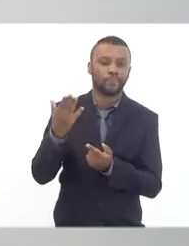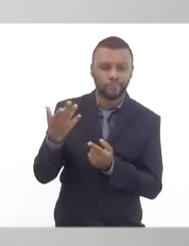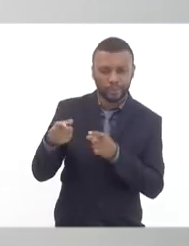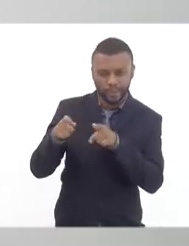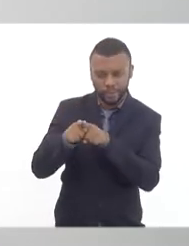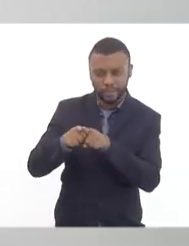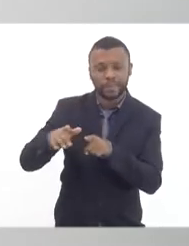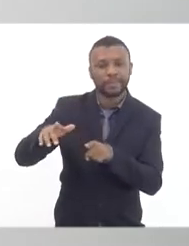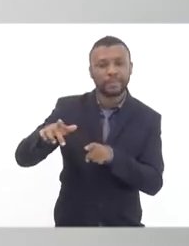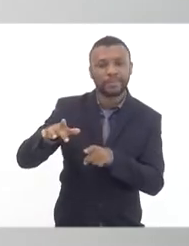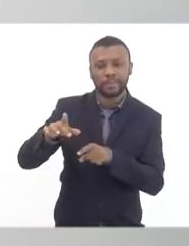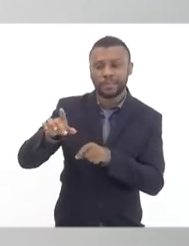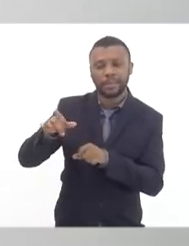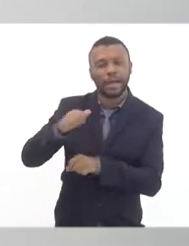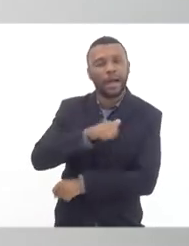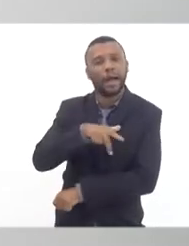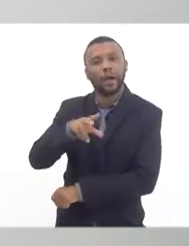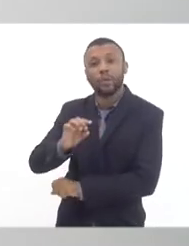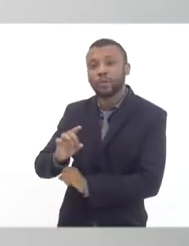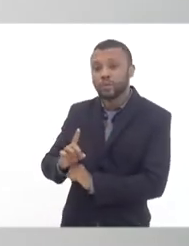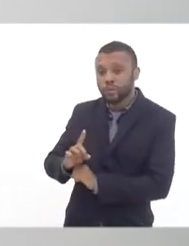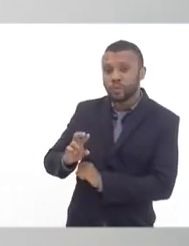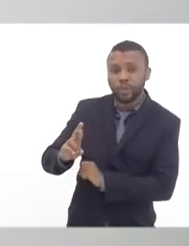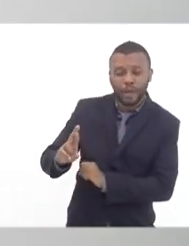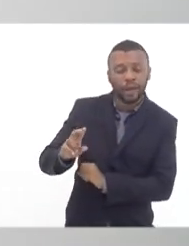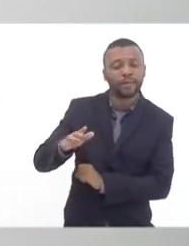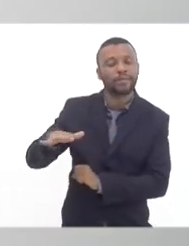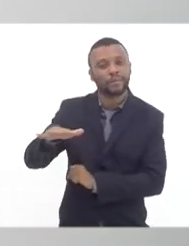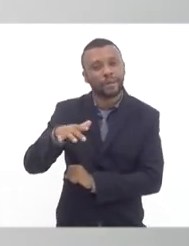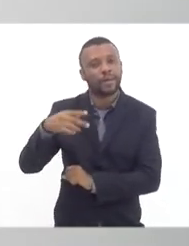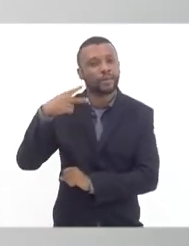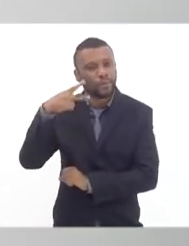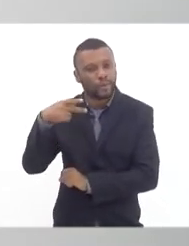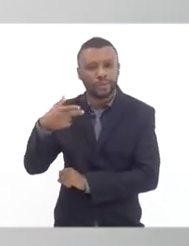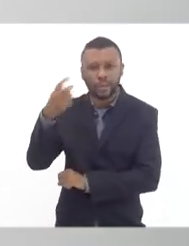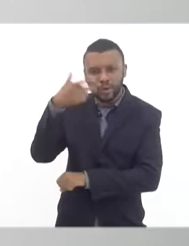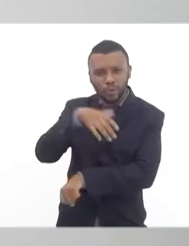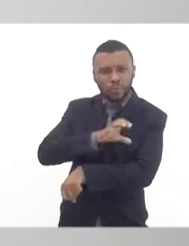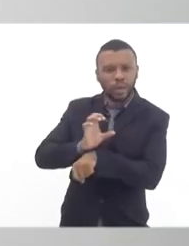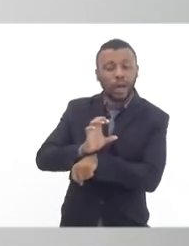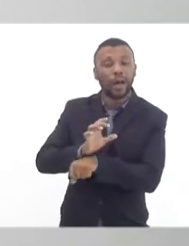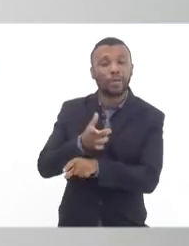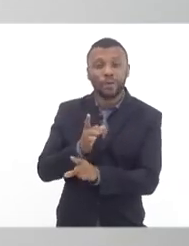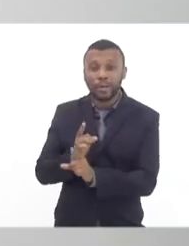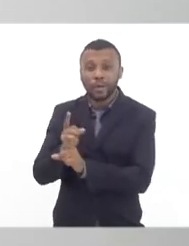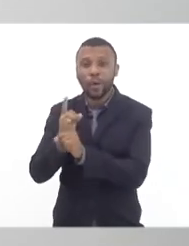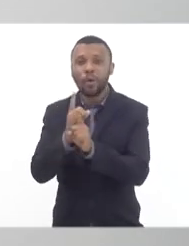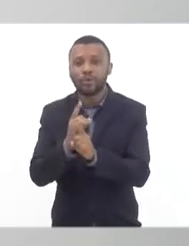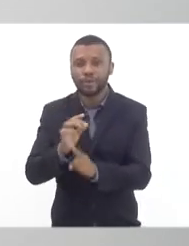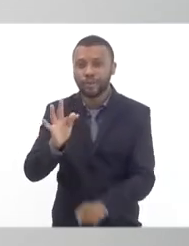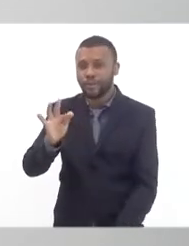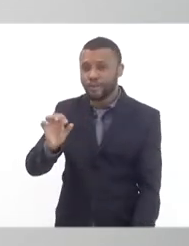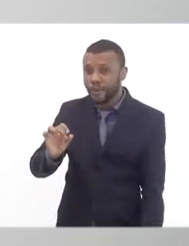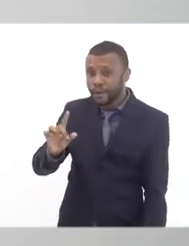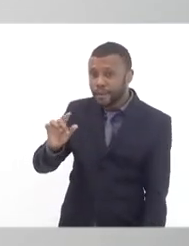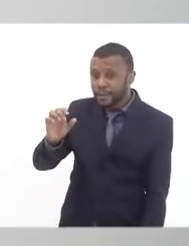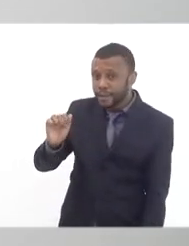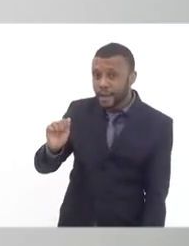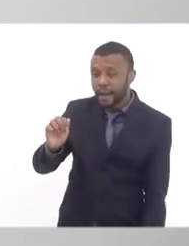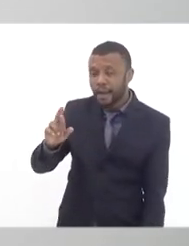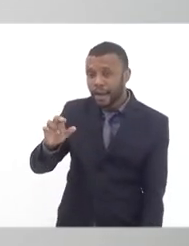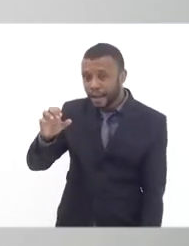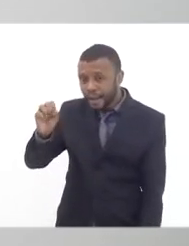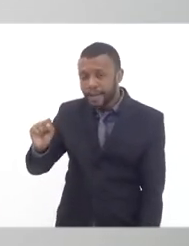de políticas e guardiã das Folias de Reis, fizemos vários encontros de Folias de Reis lá na fazenda, sob liderança da Verônica